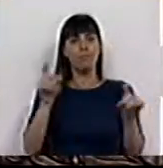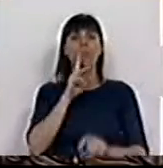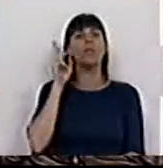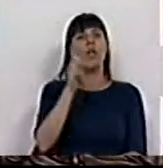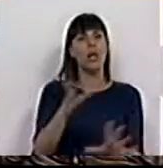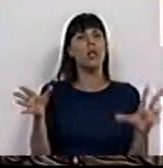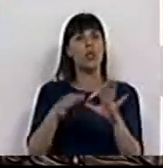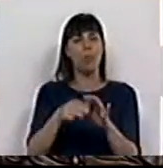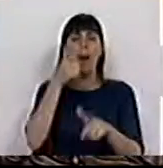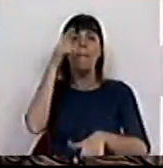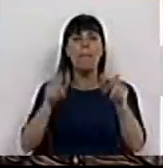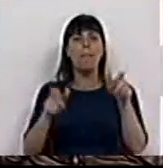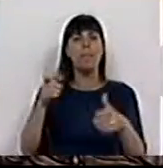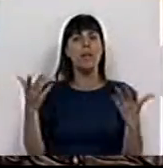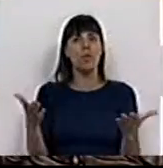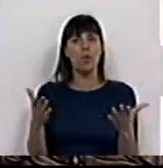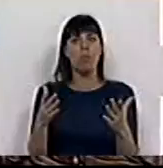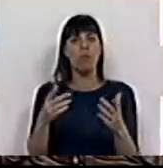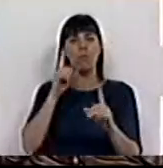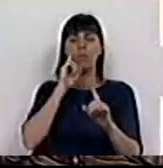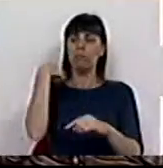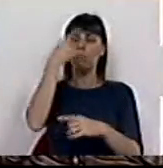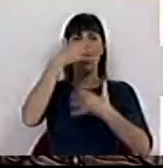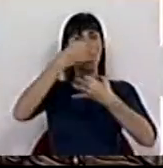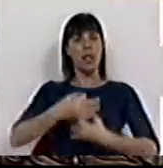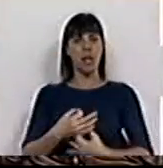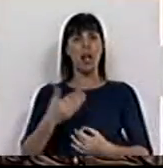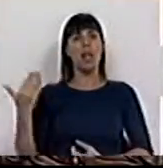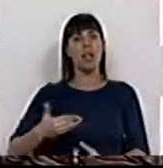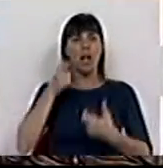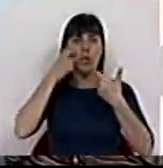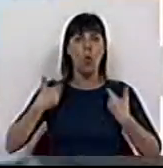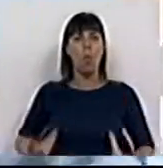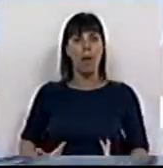Responder às pessoas, em nome da dignidade, em nome dos direitos humanos.